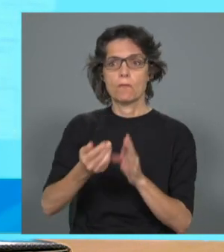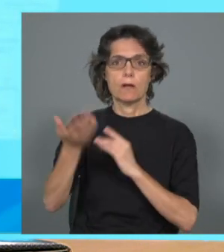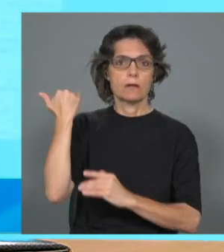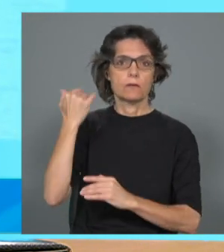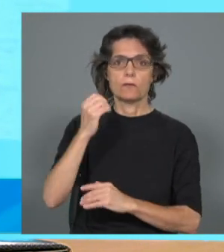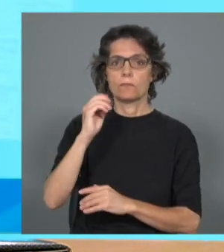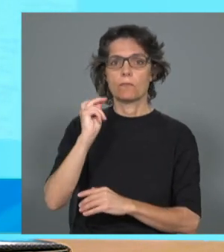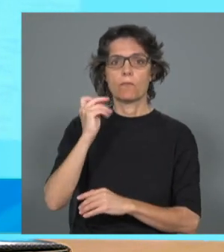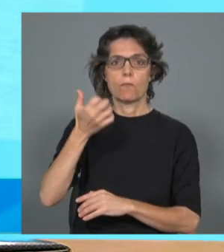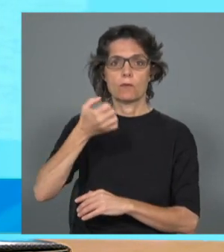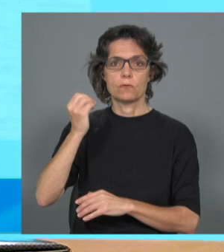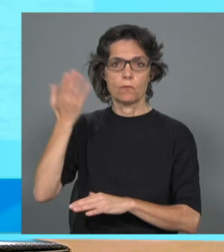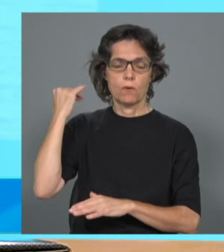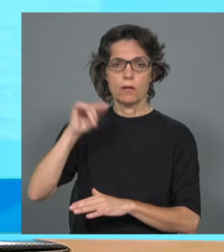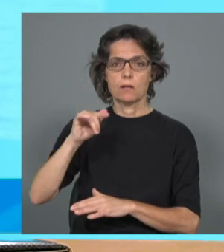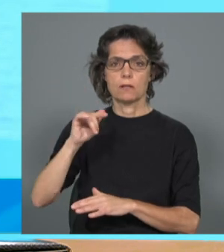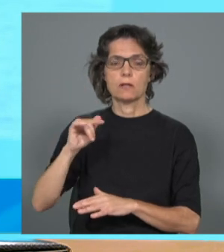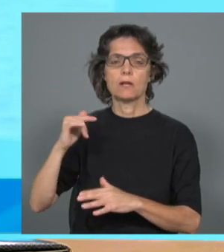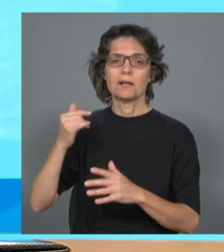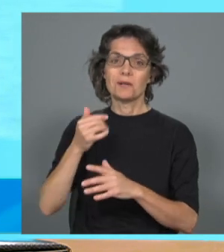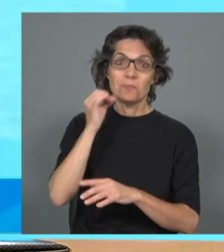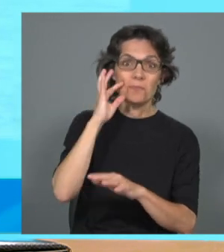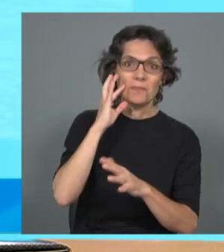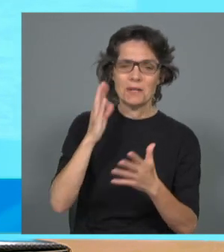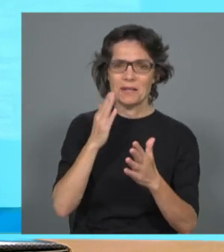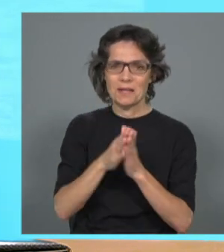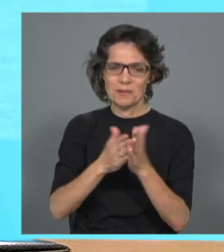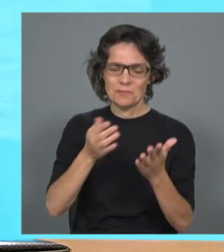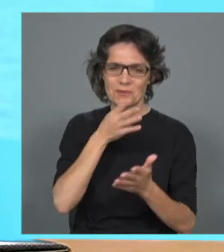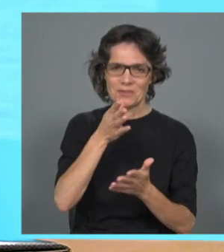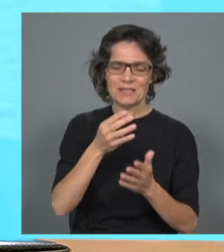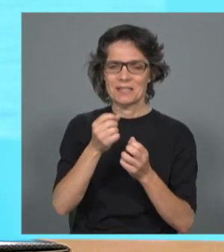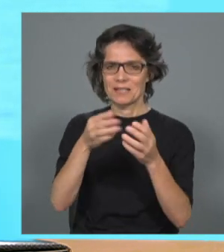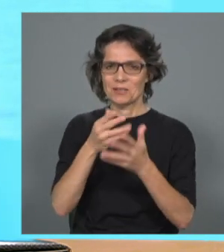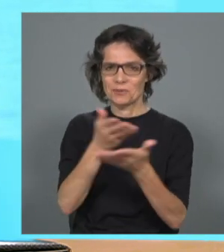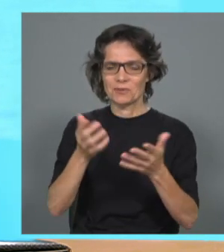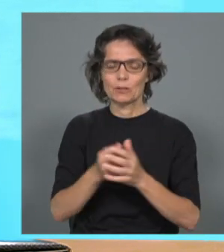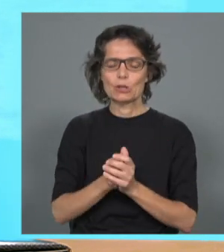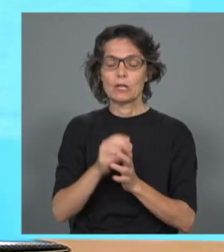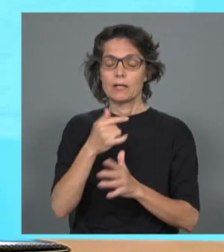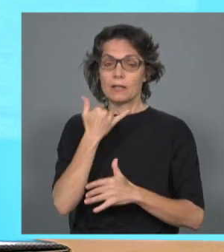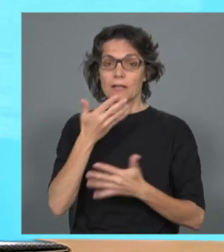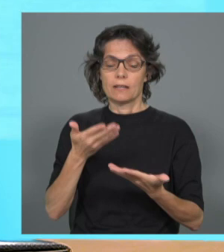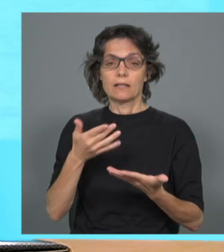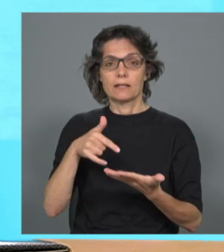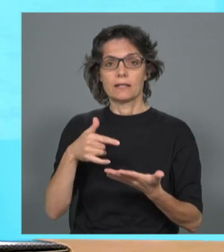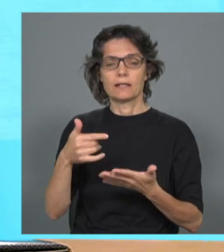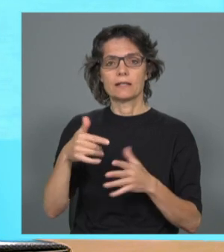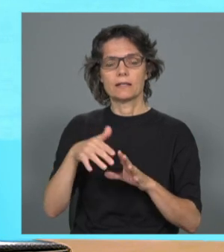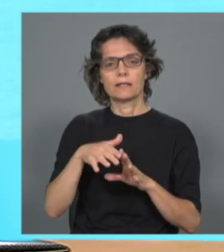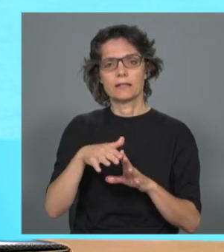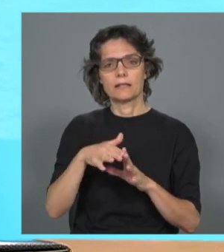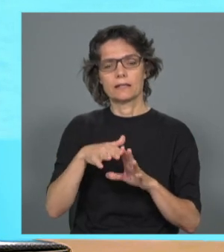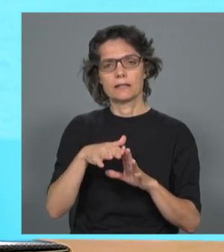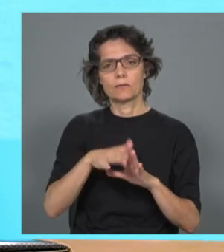agora. Uma boa tarde a todos. É uma vez mais com muita alegria que estou assim convosco a partilhar